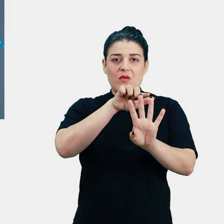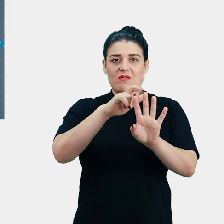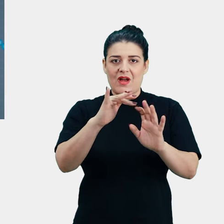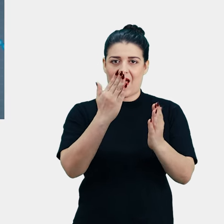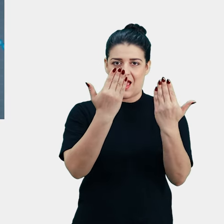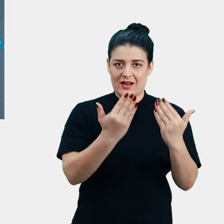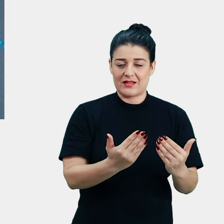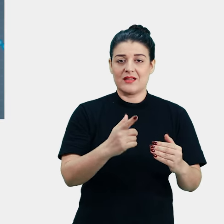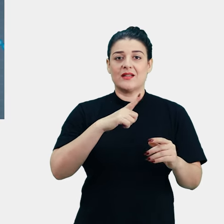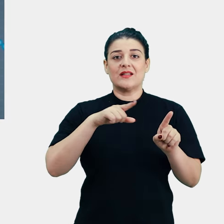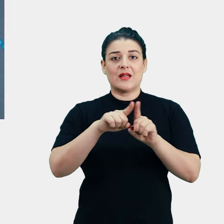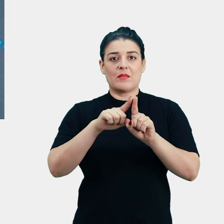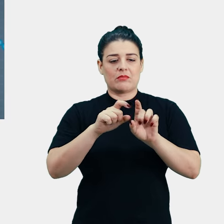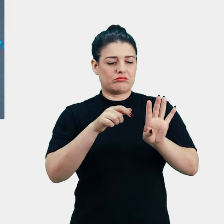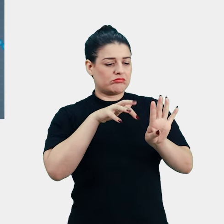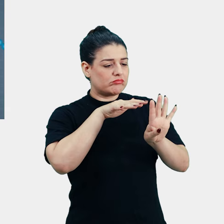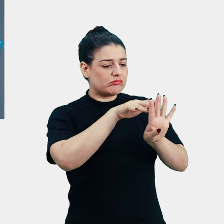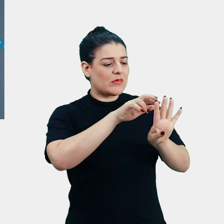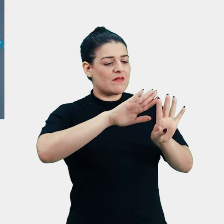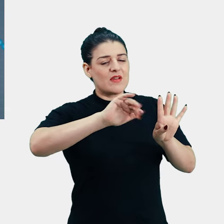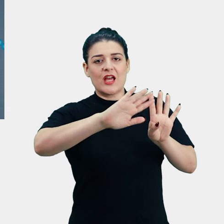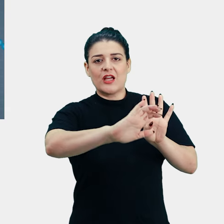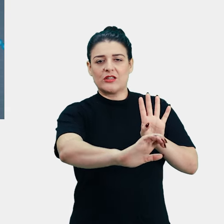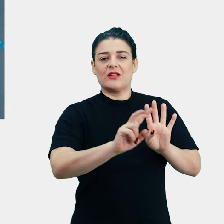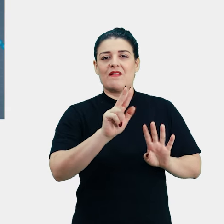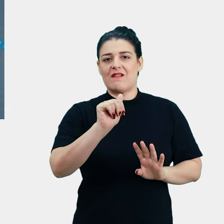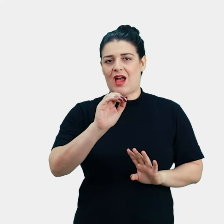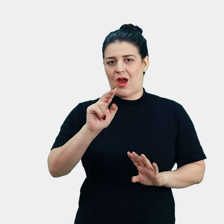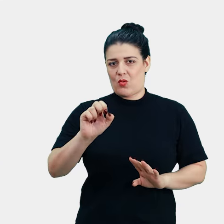analisados e tem os que entram e também podem ser eliminados pela bomba de vácuo.